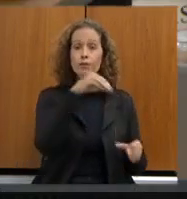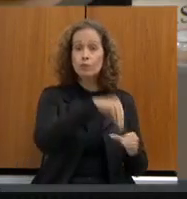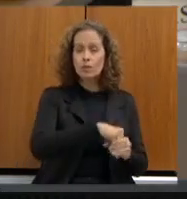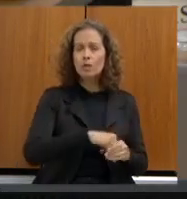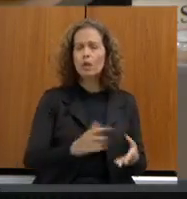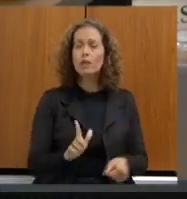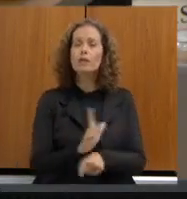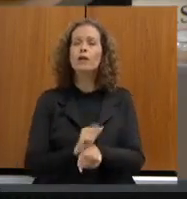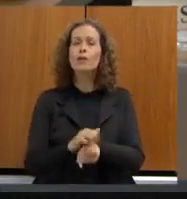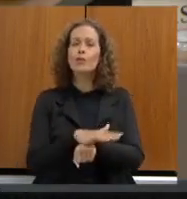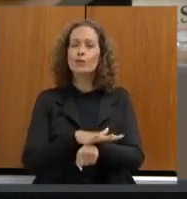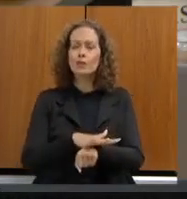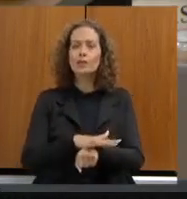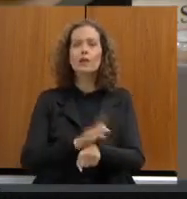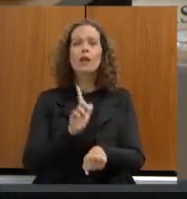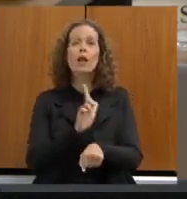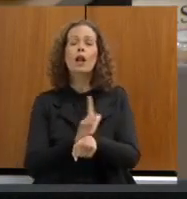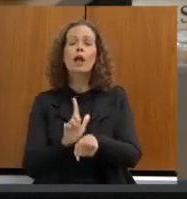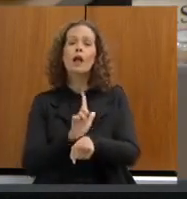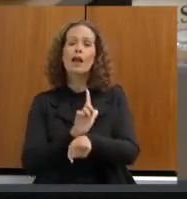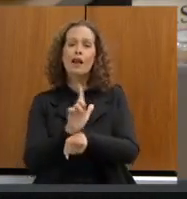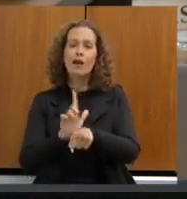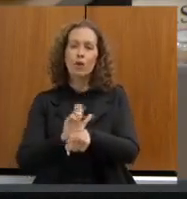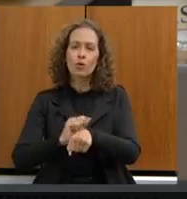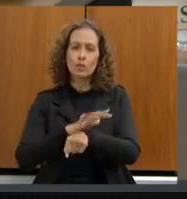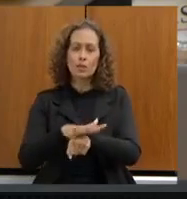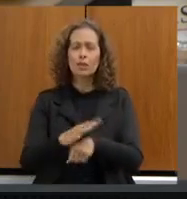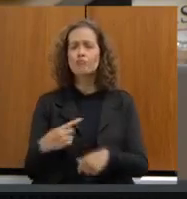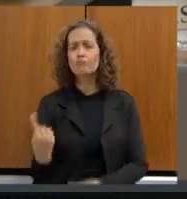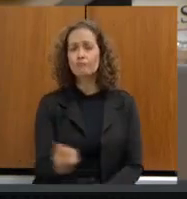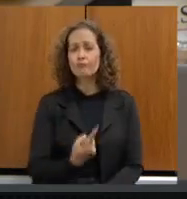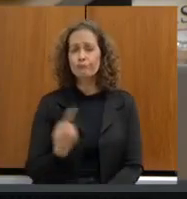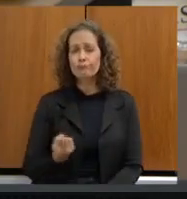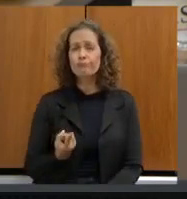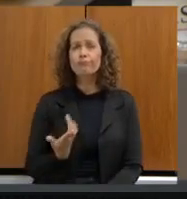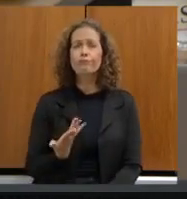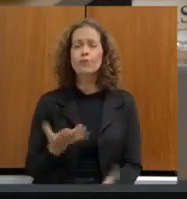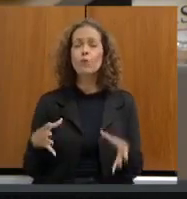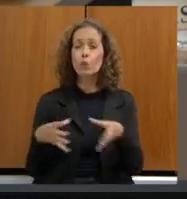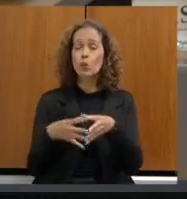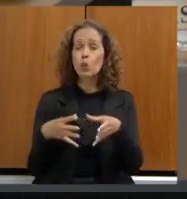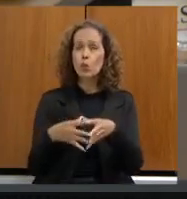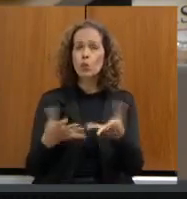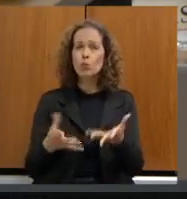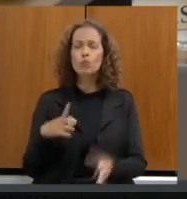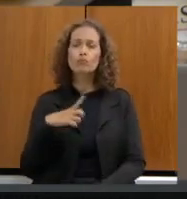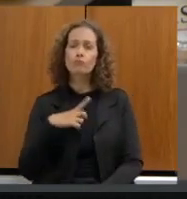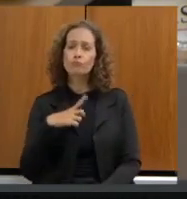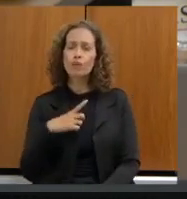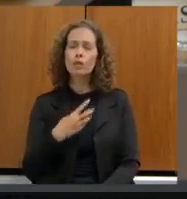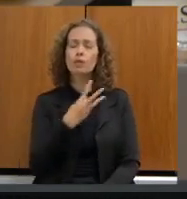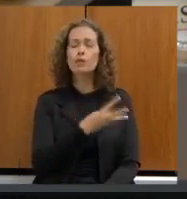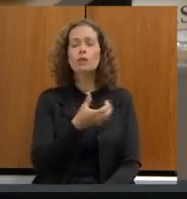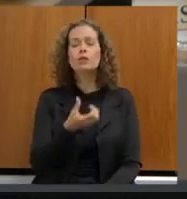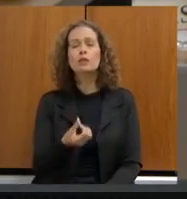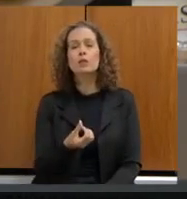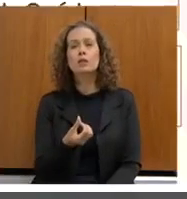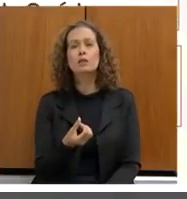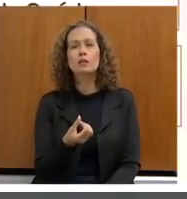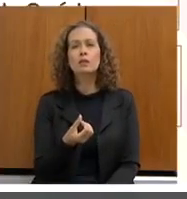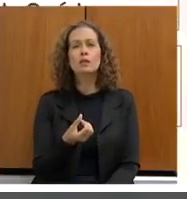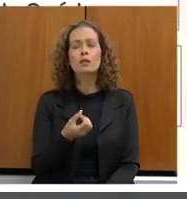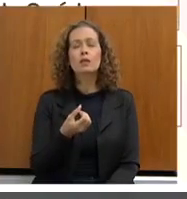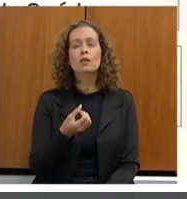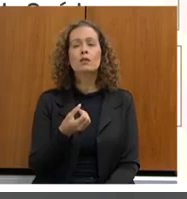com relação a esse tipo nosso efetivo hoje é 38 1097 desses 36.400